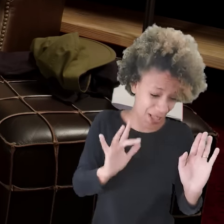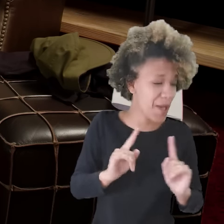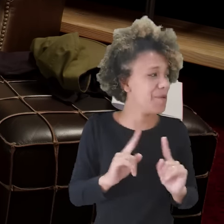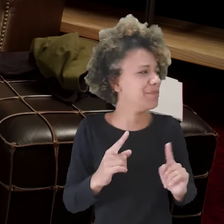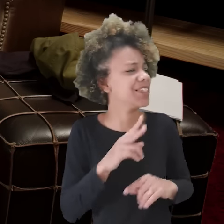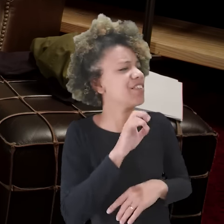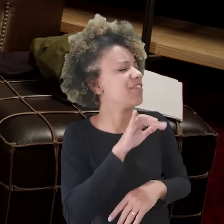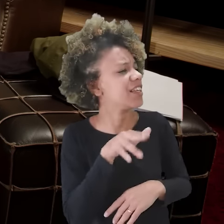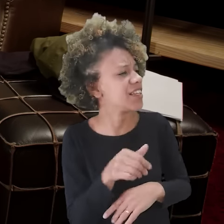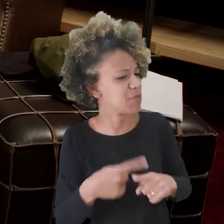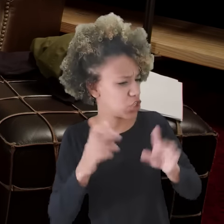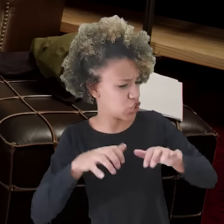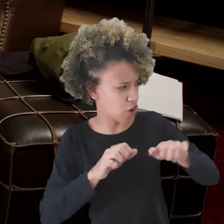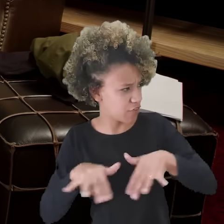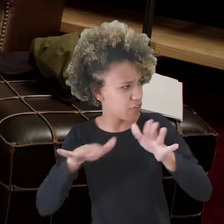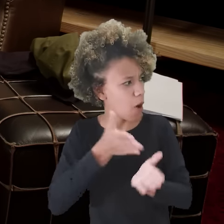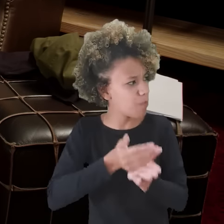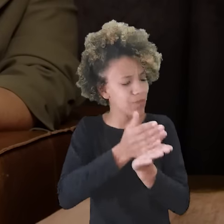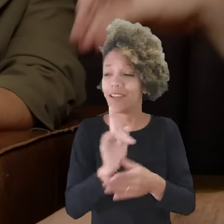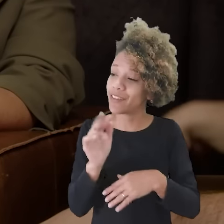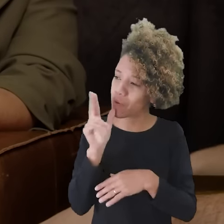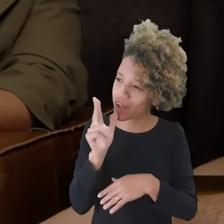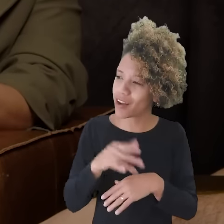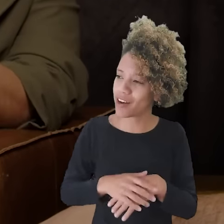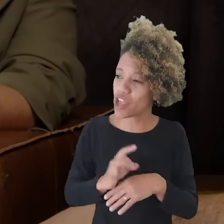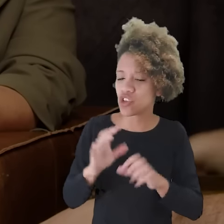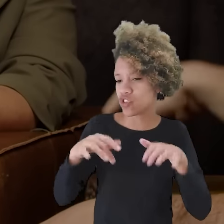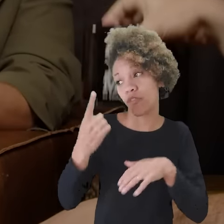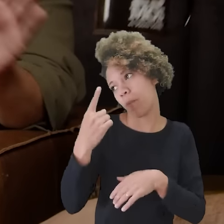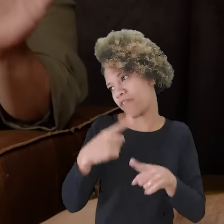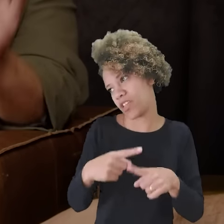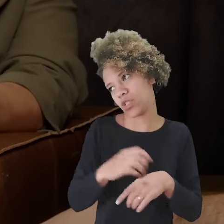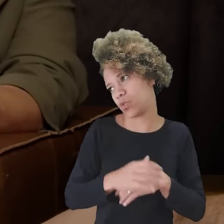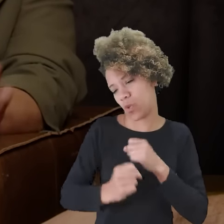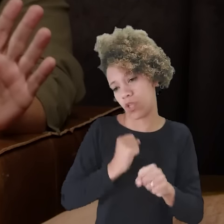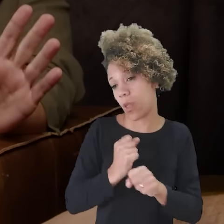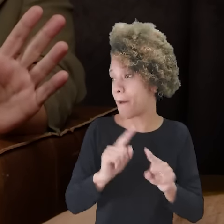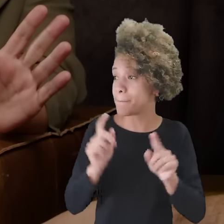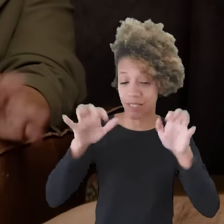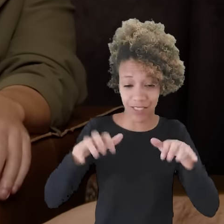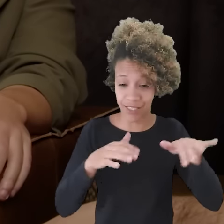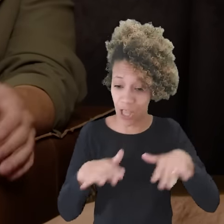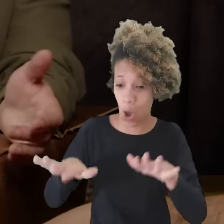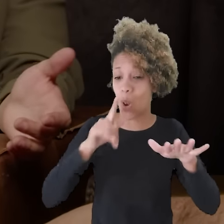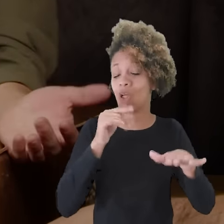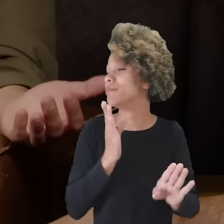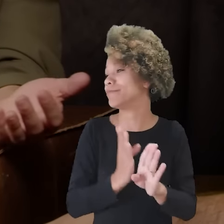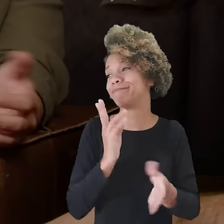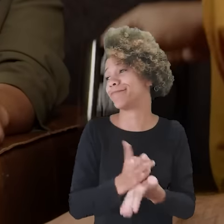gente dá prazer porque encheu a balada a galera fica de Barro não só sobe lá só na época do ano mas sempre que joga Lago o pessoal sempre se surpreende